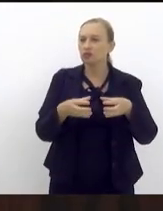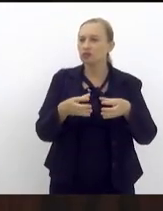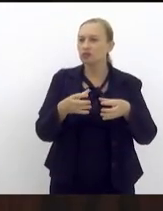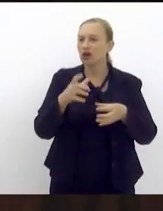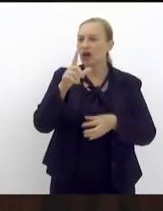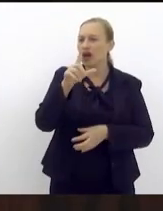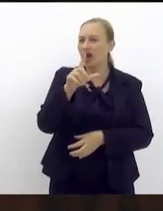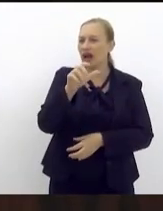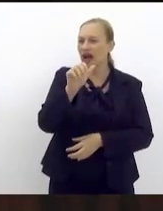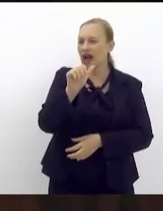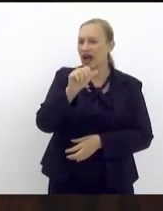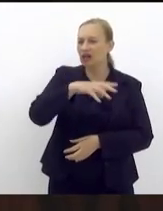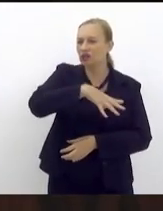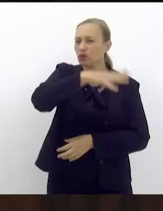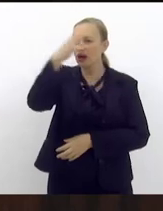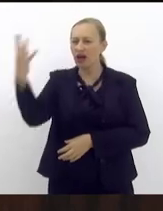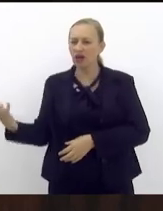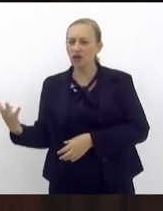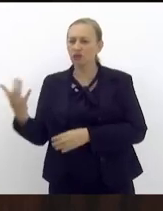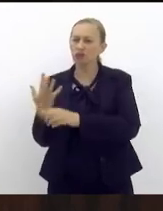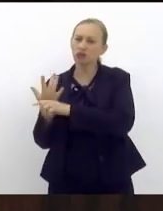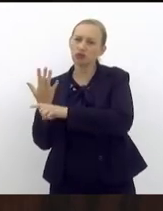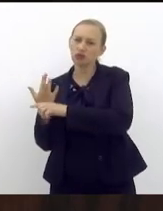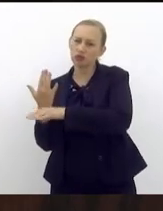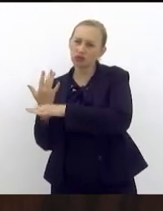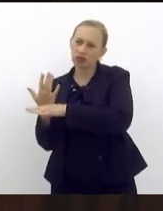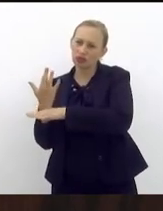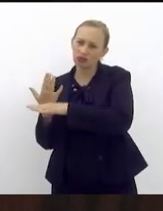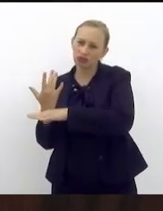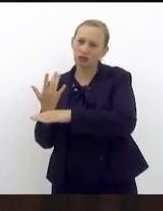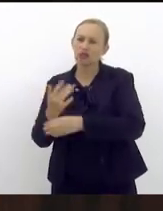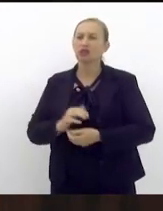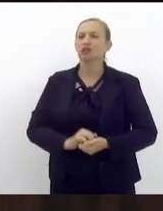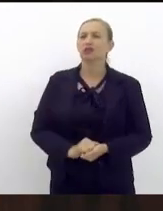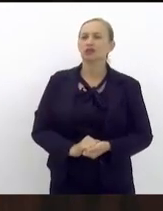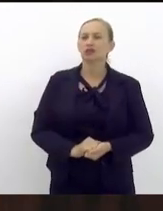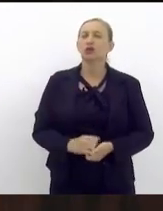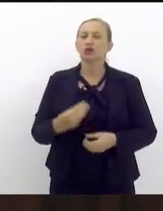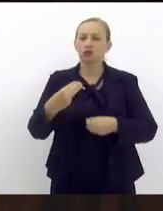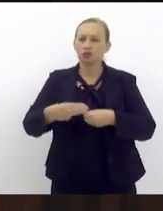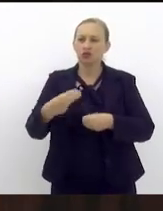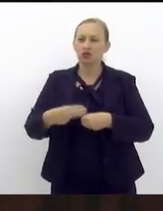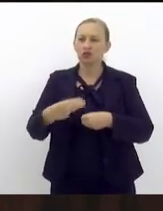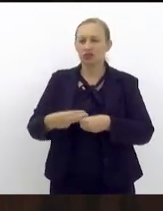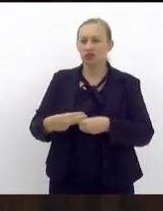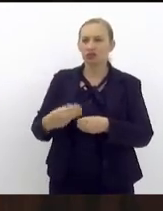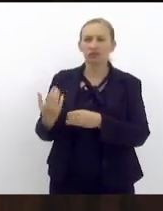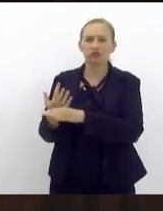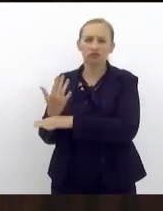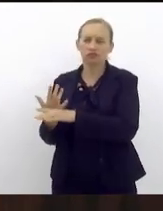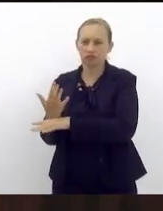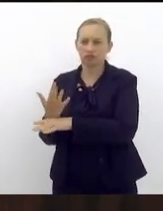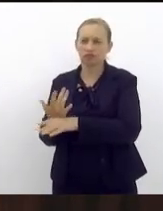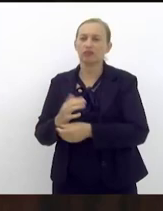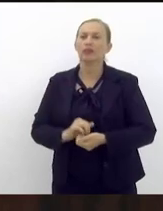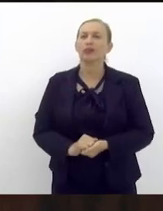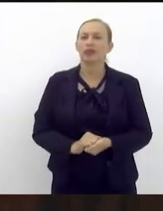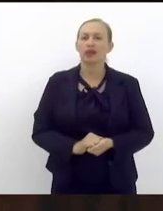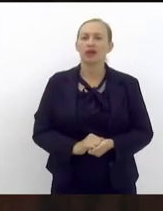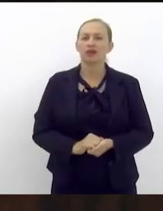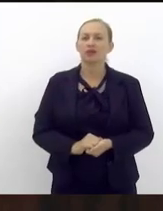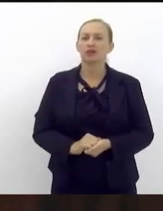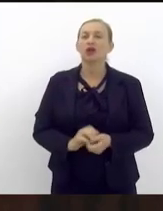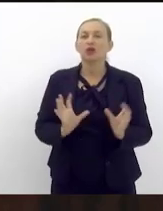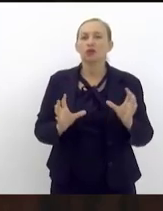interligando os bairros Ana Clara ao Complexo industrial da reduque no município de Duque de Caxias pareceres emitidos